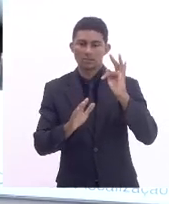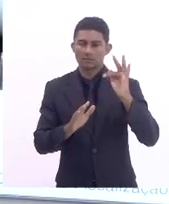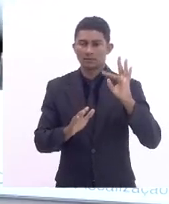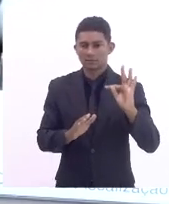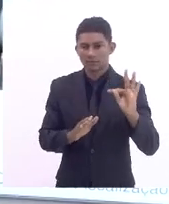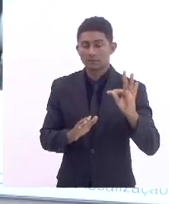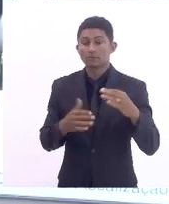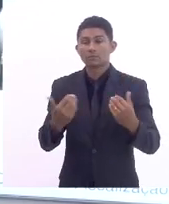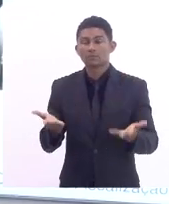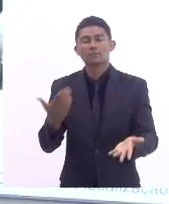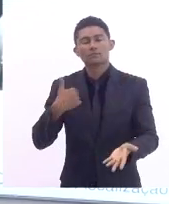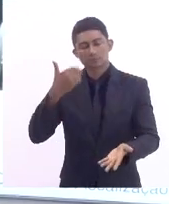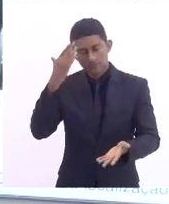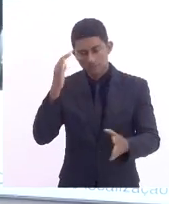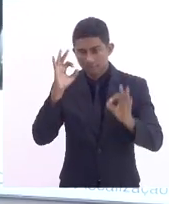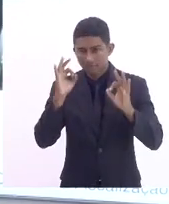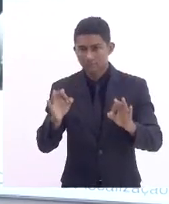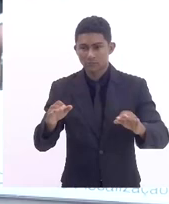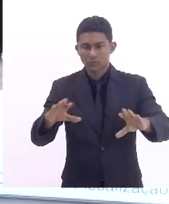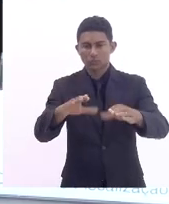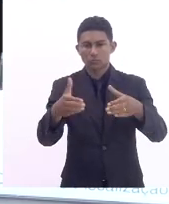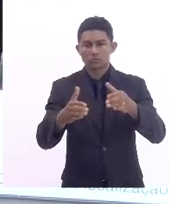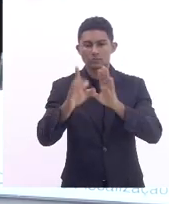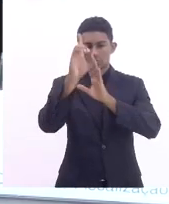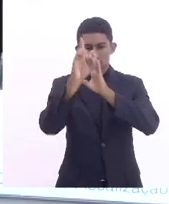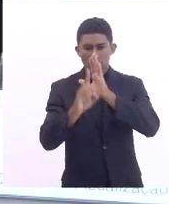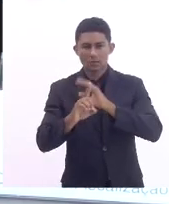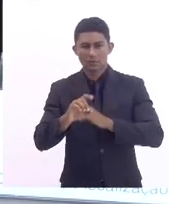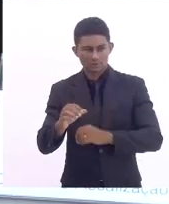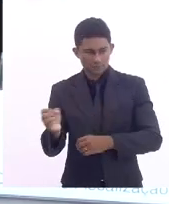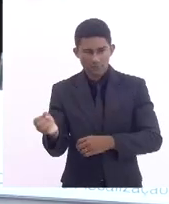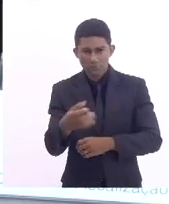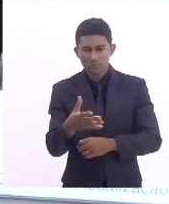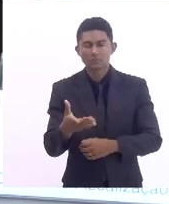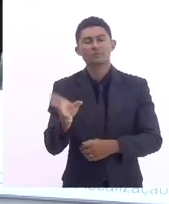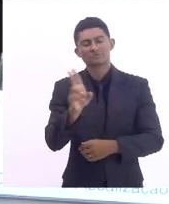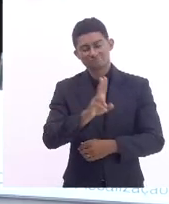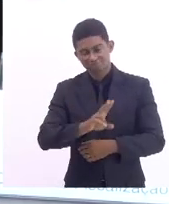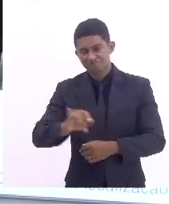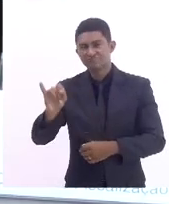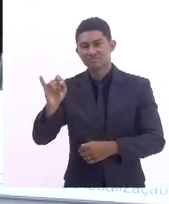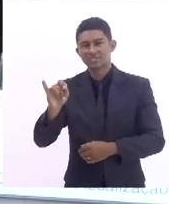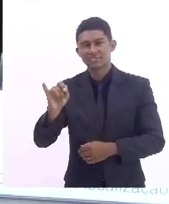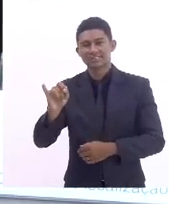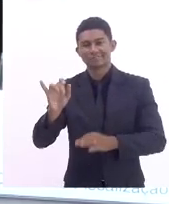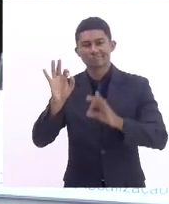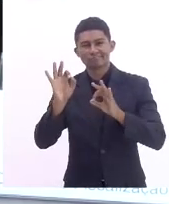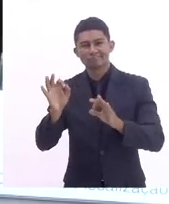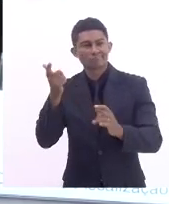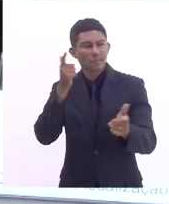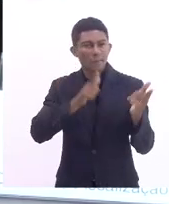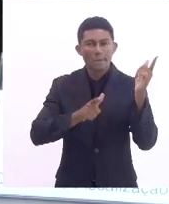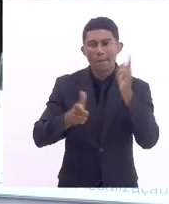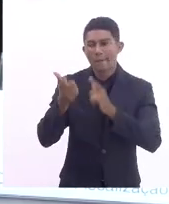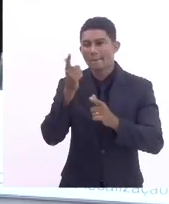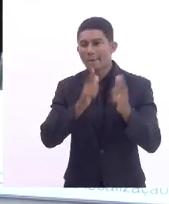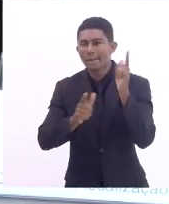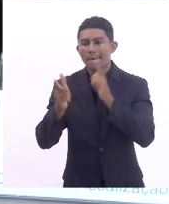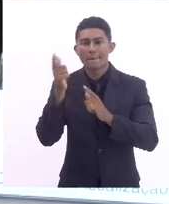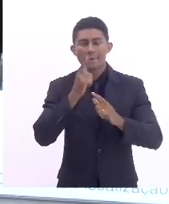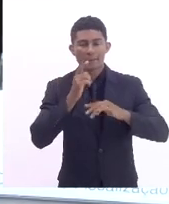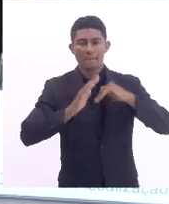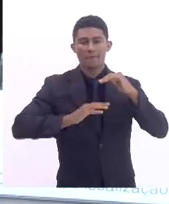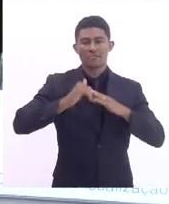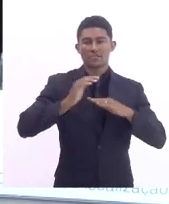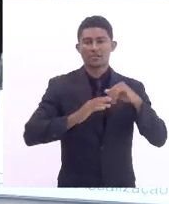e com os colegas da nova diretoria nós vamos conseguir alavancar a